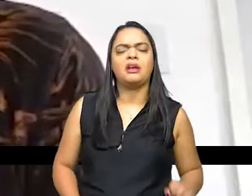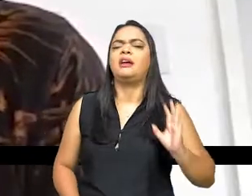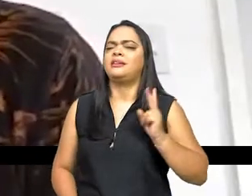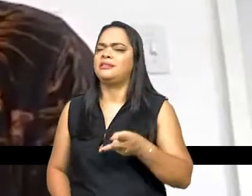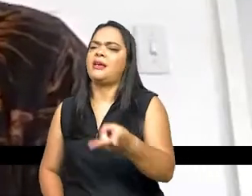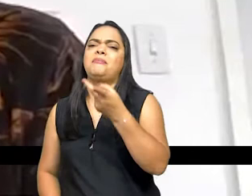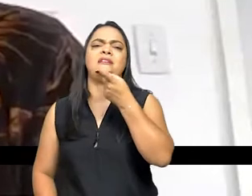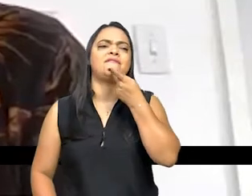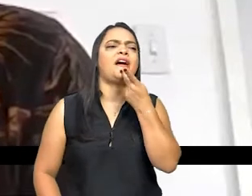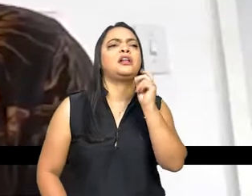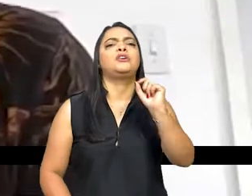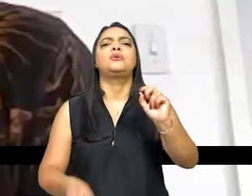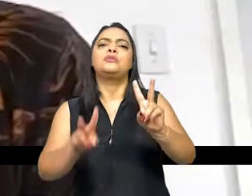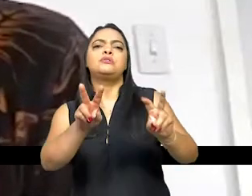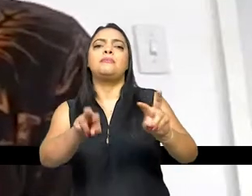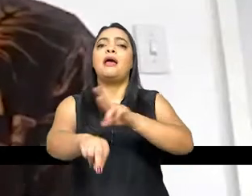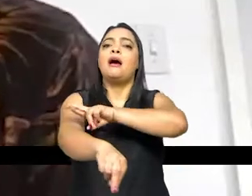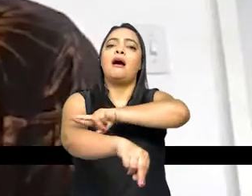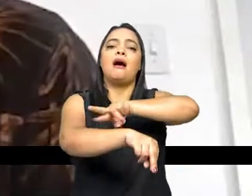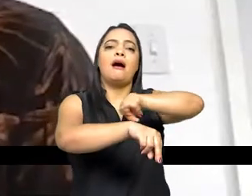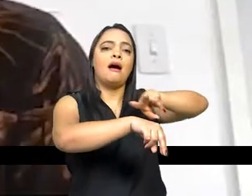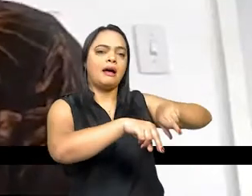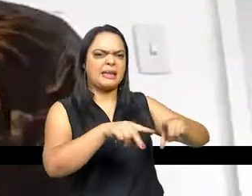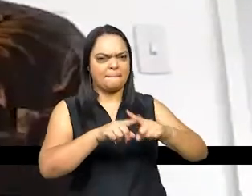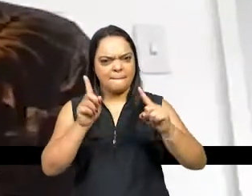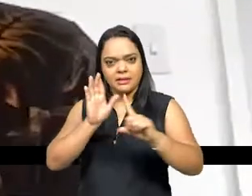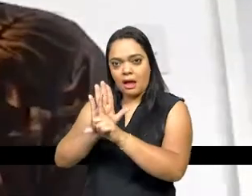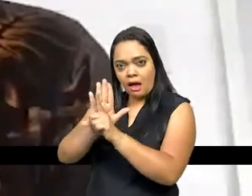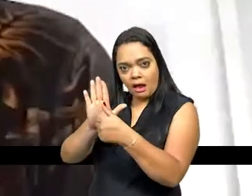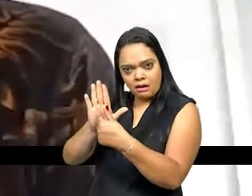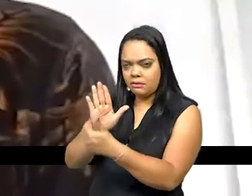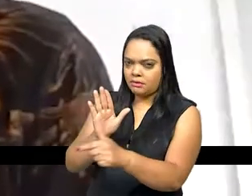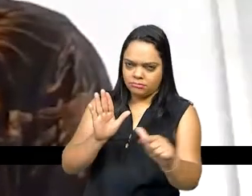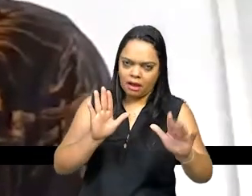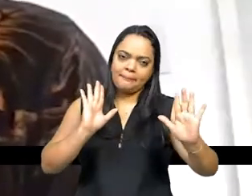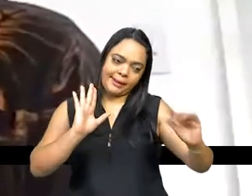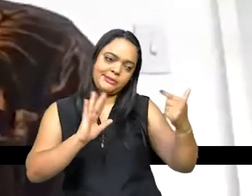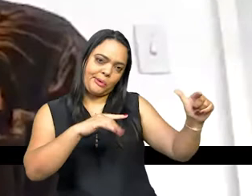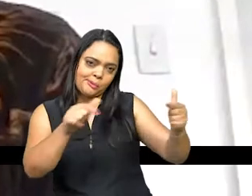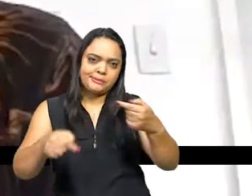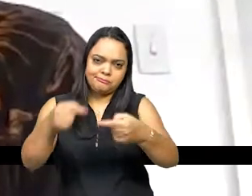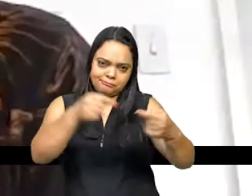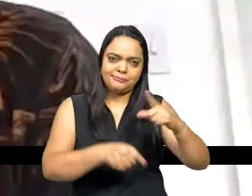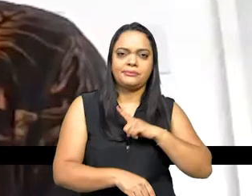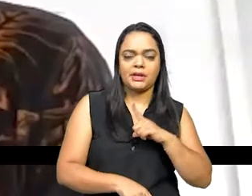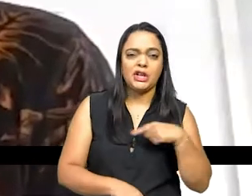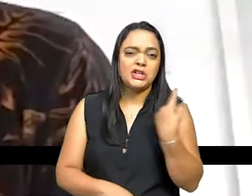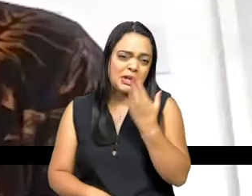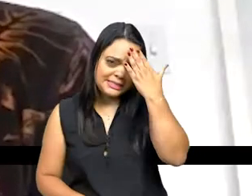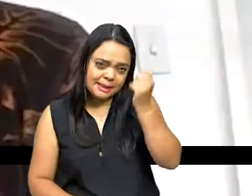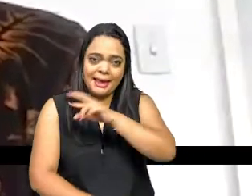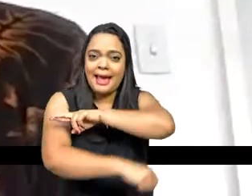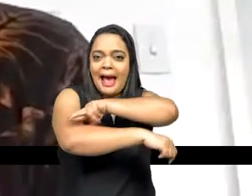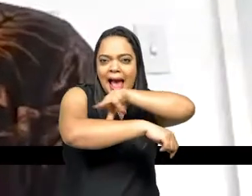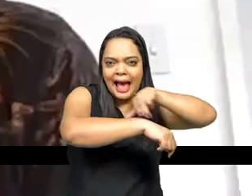eles falavam em raça, né? Então, se a gente não encontra na legislação, a gente encontra em outros elementos, porque a gente sabe que a raça e o racismo